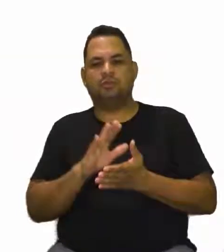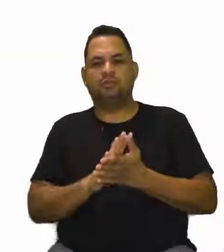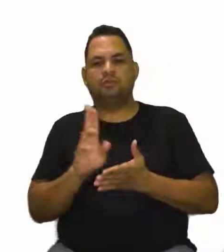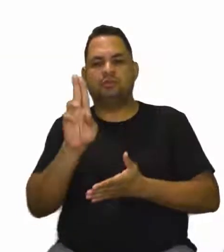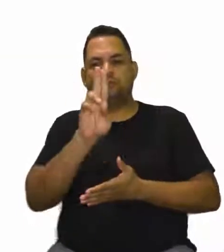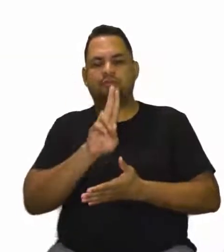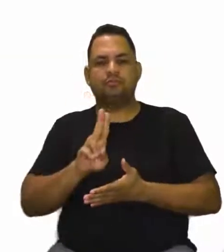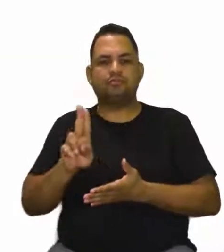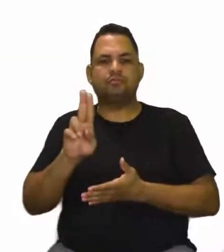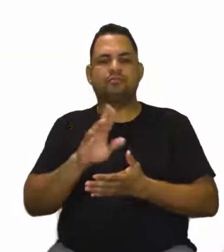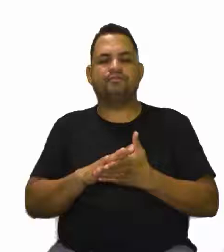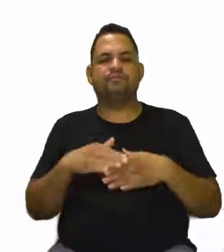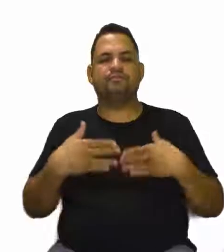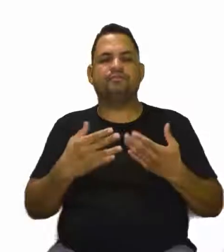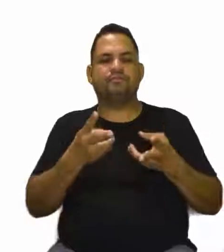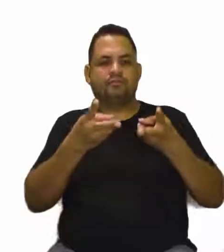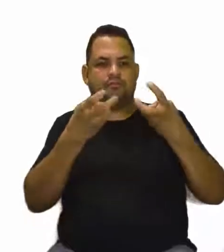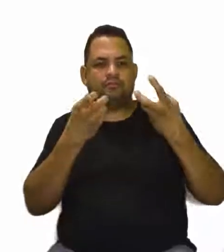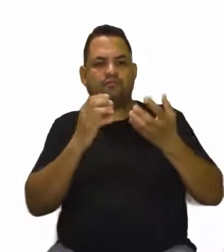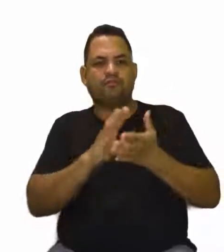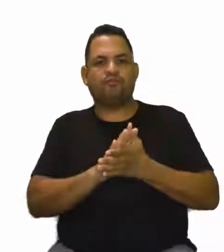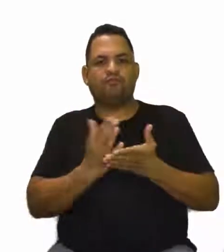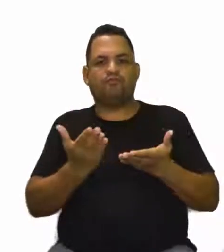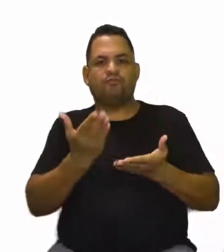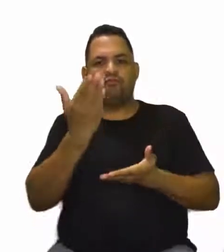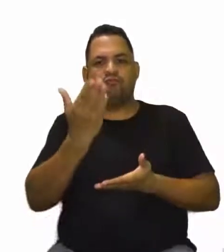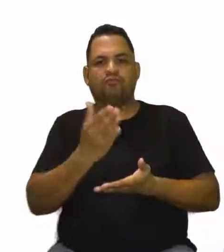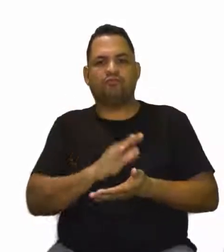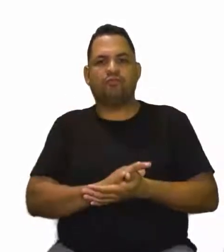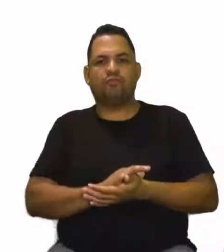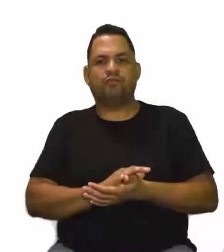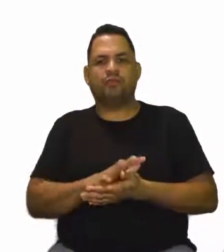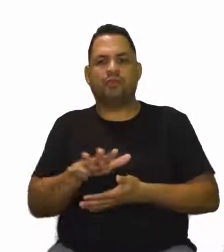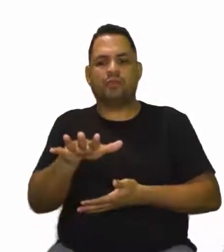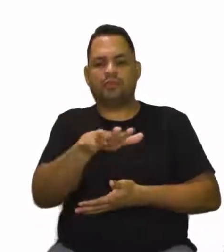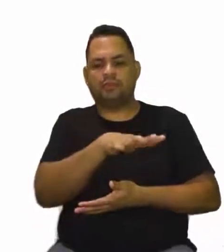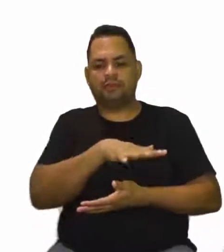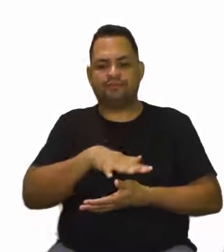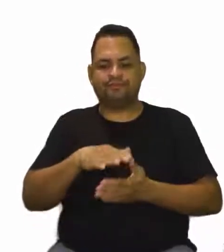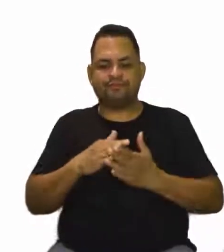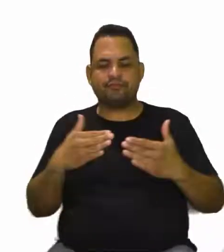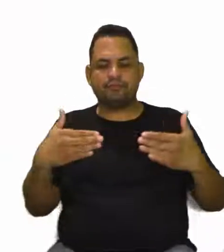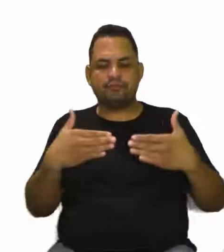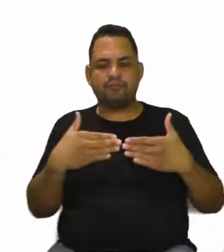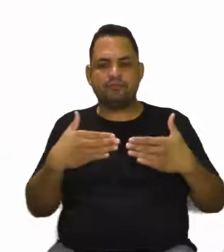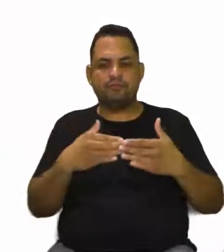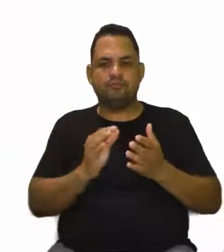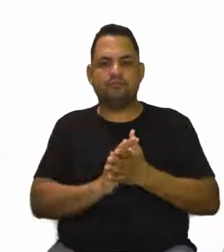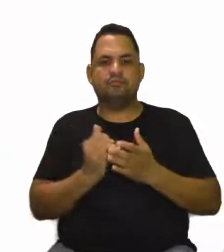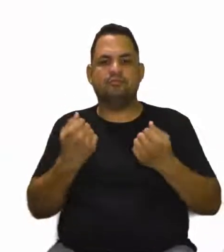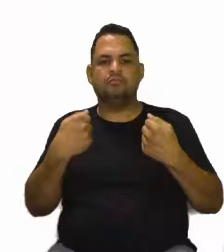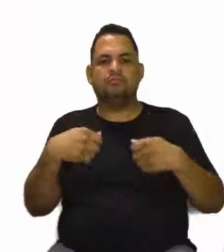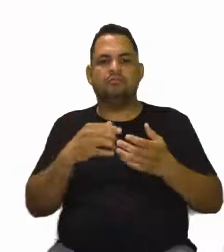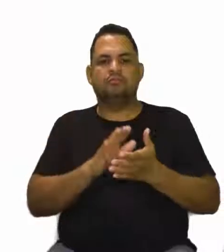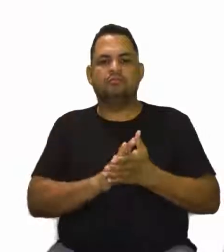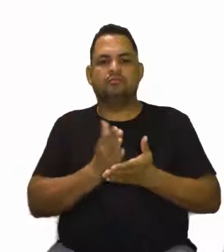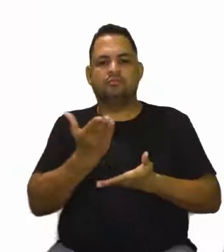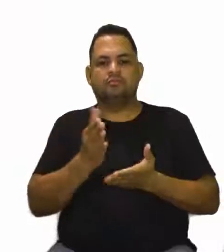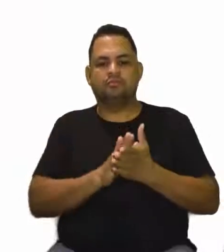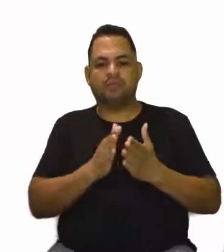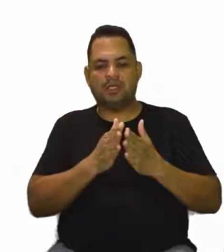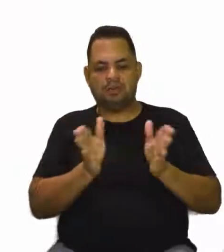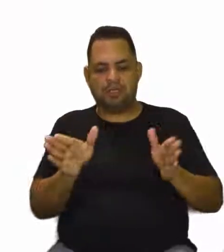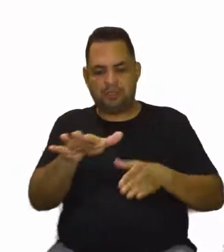muito utilizadas. Percebam que eu posso utilizar essa fita no espaço fechado e posso utilizar no